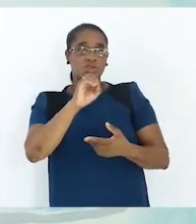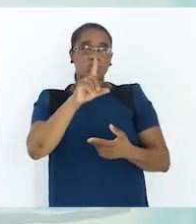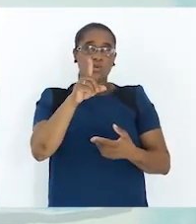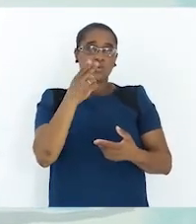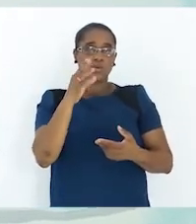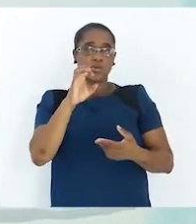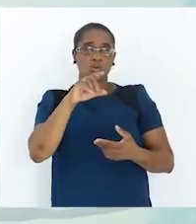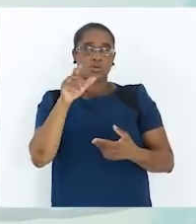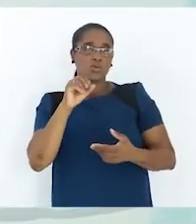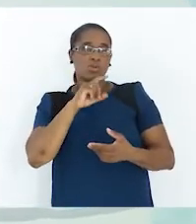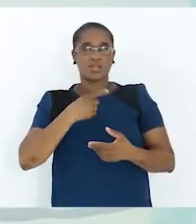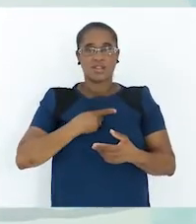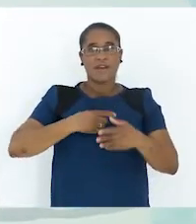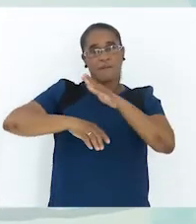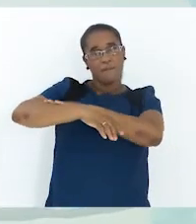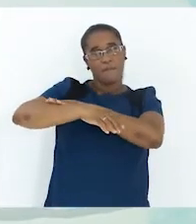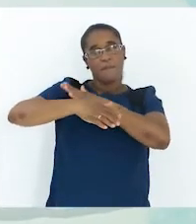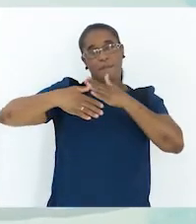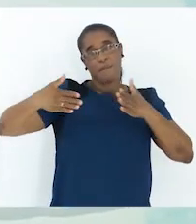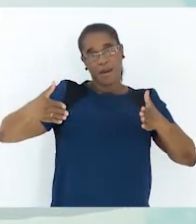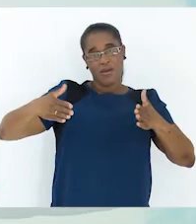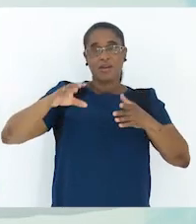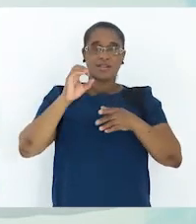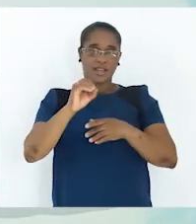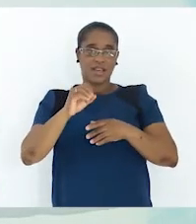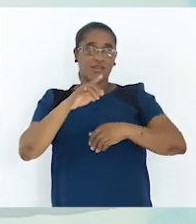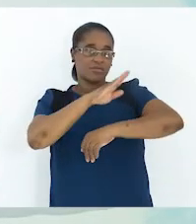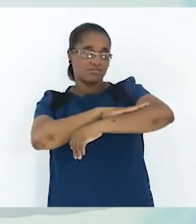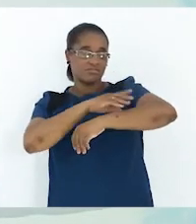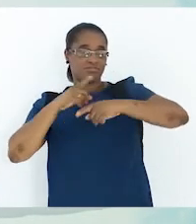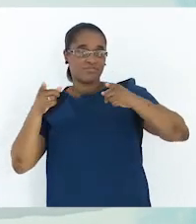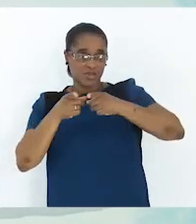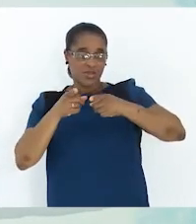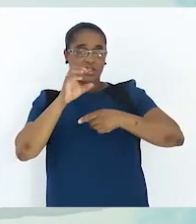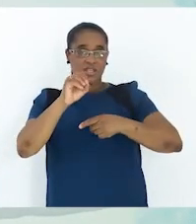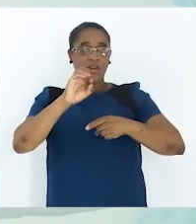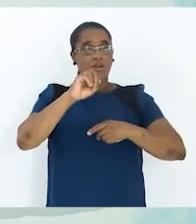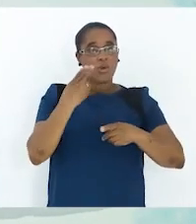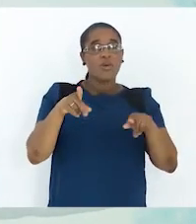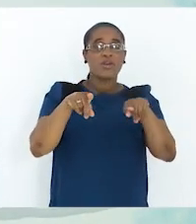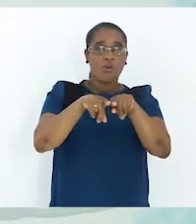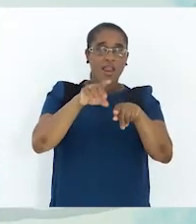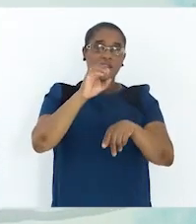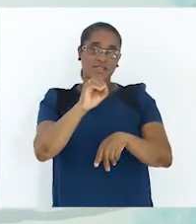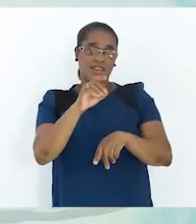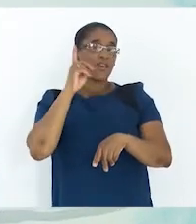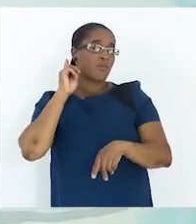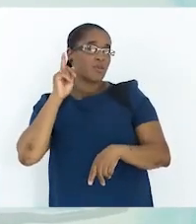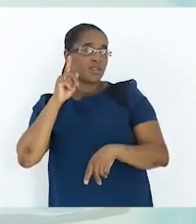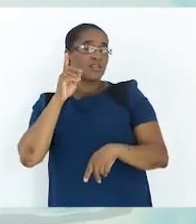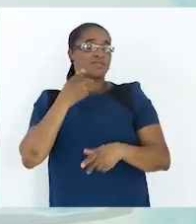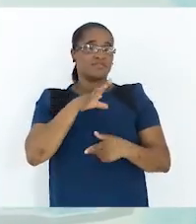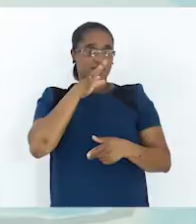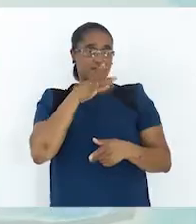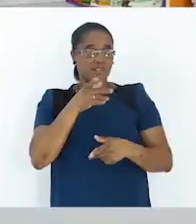ser maior que zero, menor que zero ou igual a zero. É importante dizer, uma parte aqui